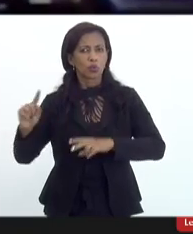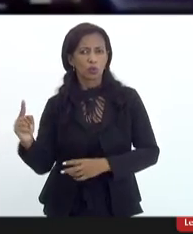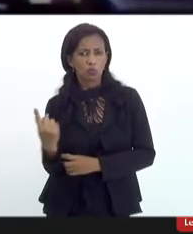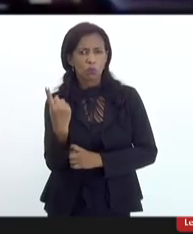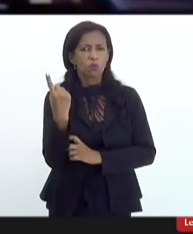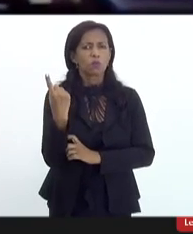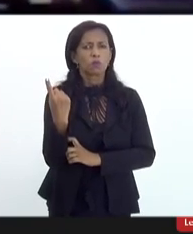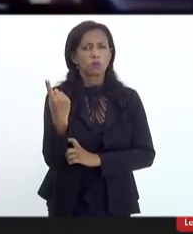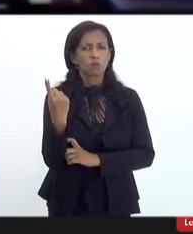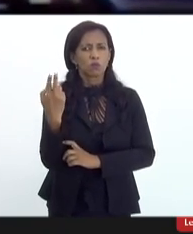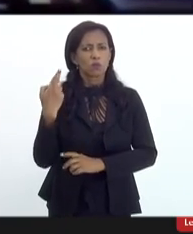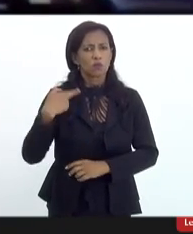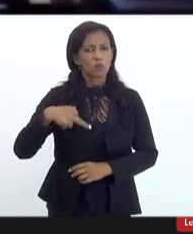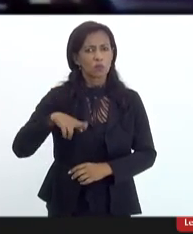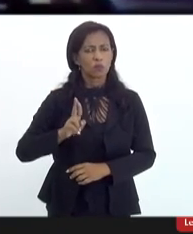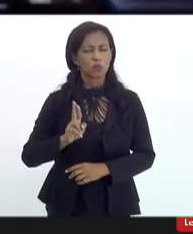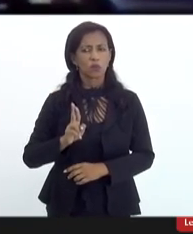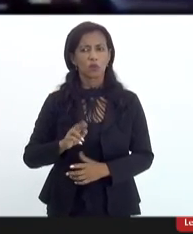única religião